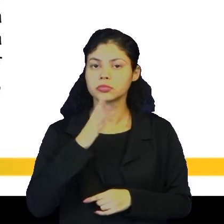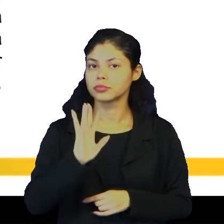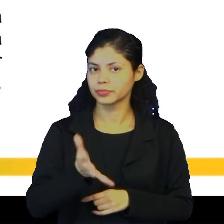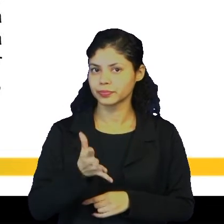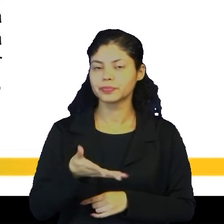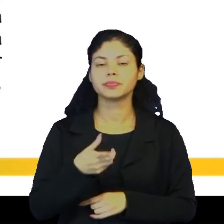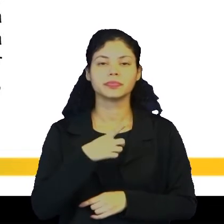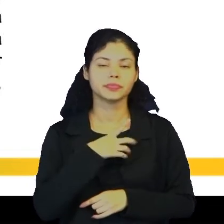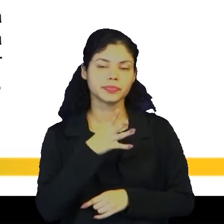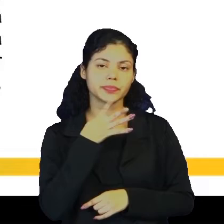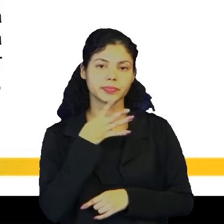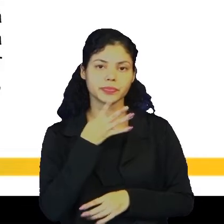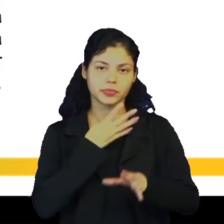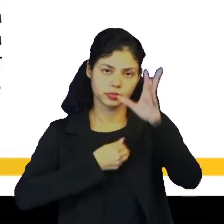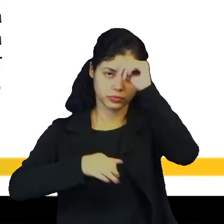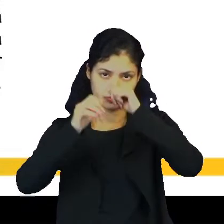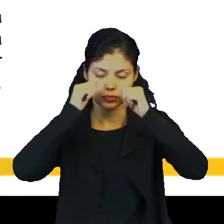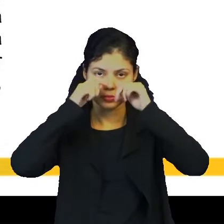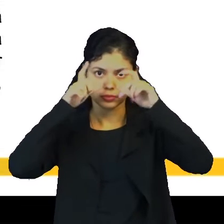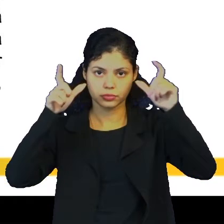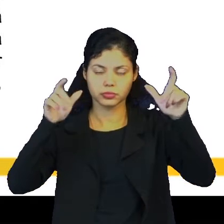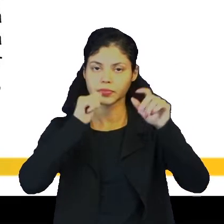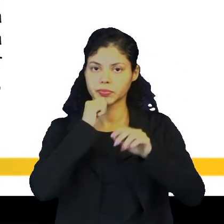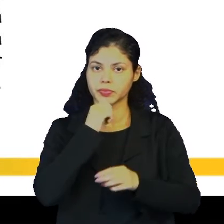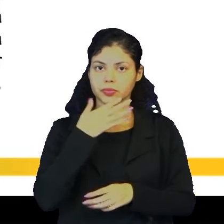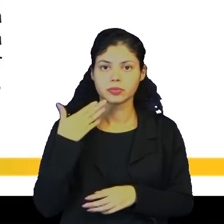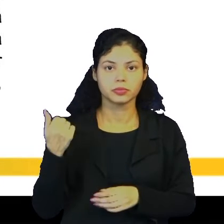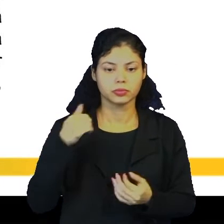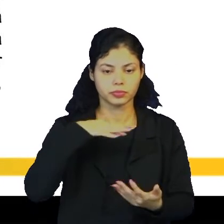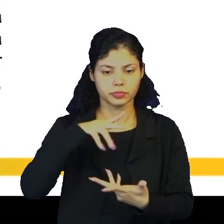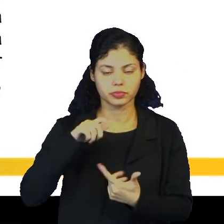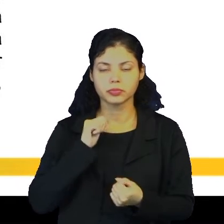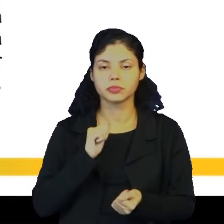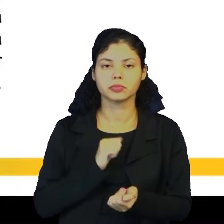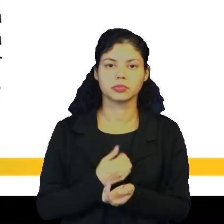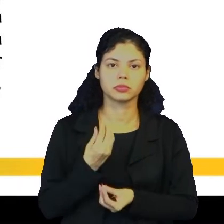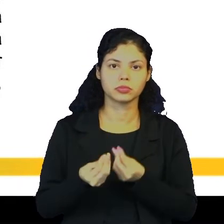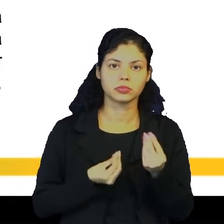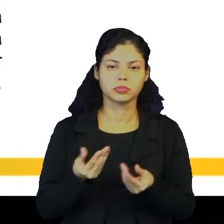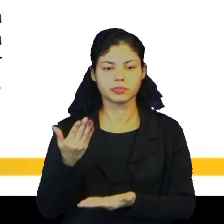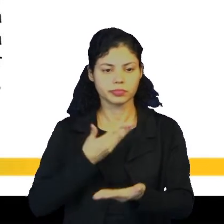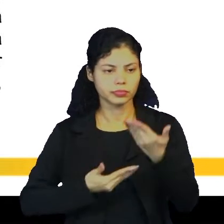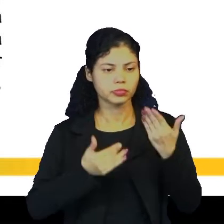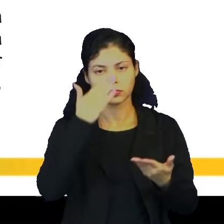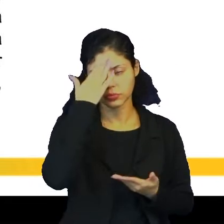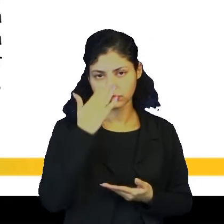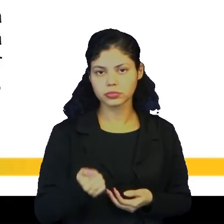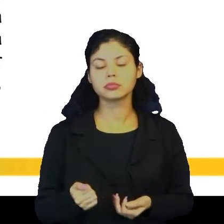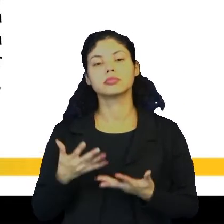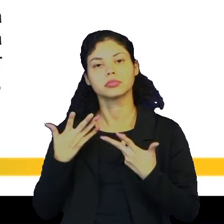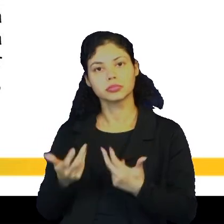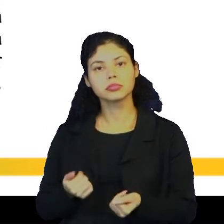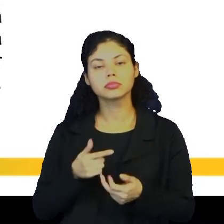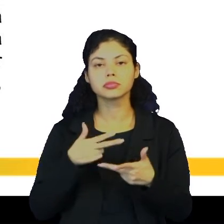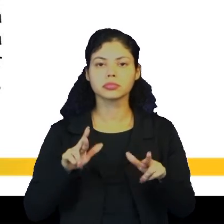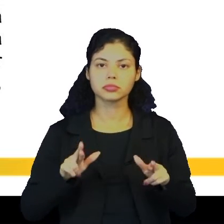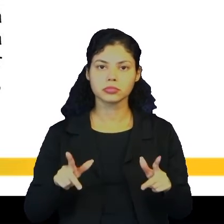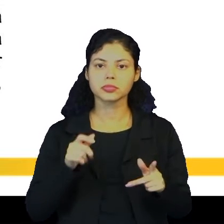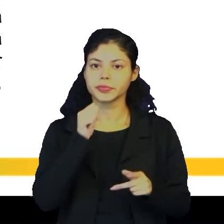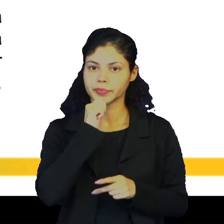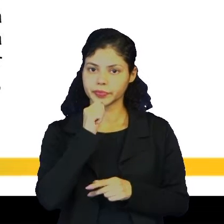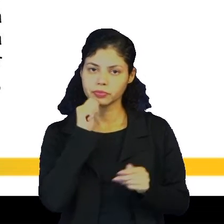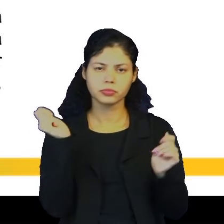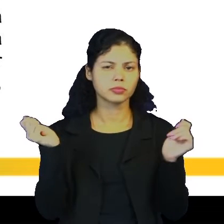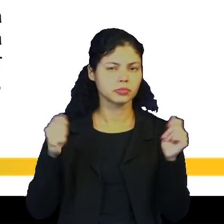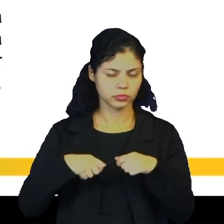que conhecimento pode abrir os nossos olhos, né, para enxergar melhor o mundo, né, conviver com o próximo, aceitar as diferenças, além